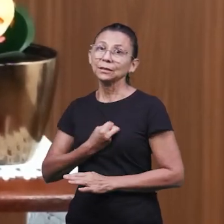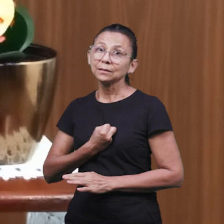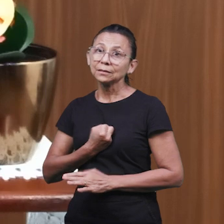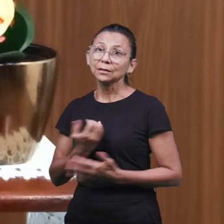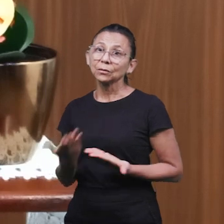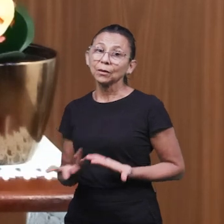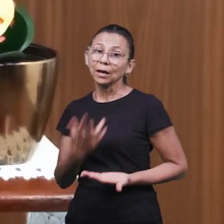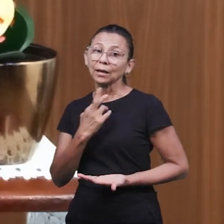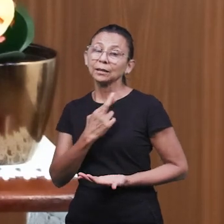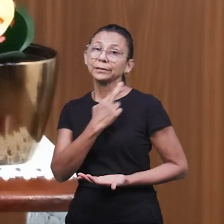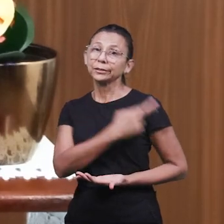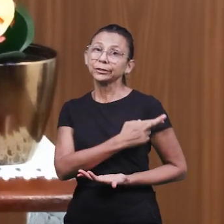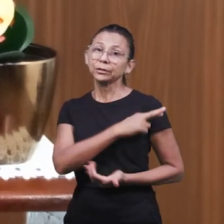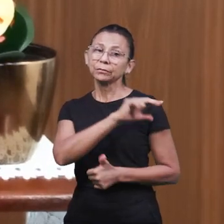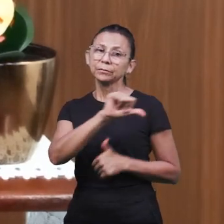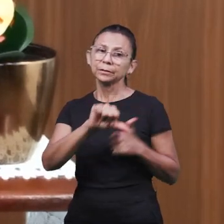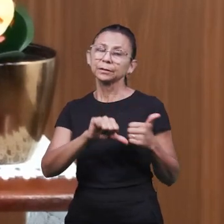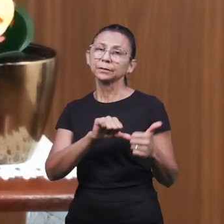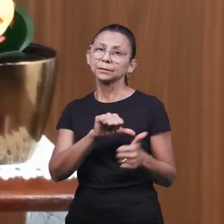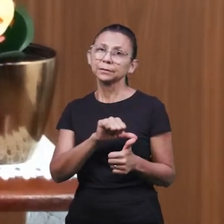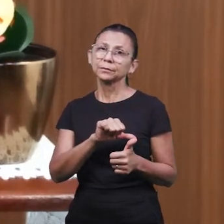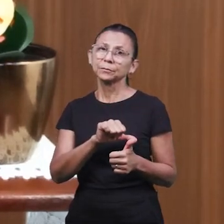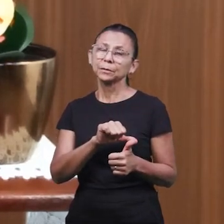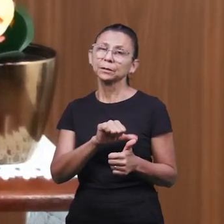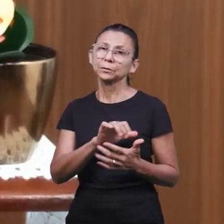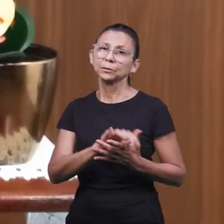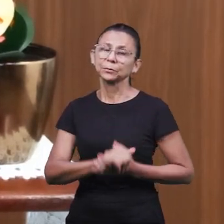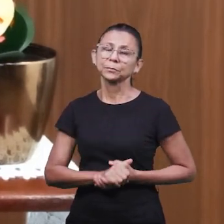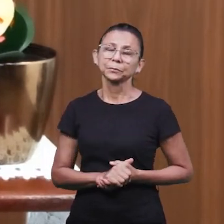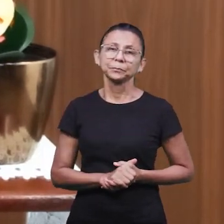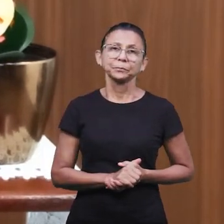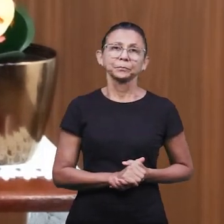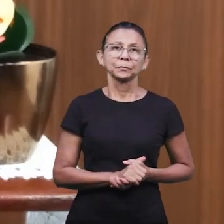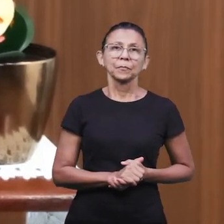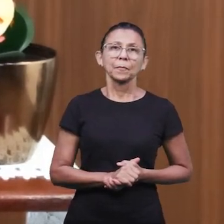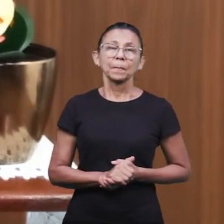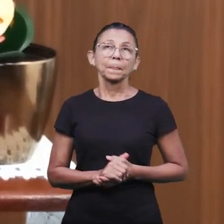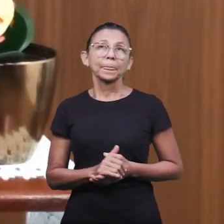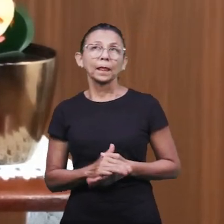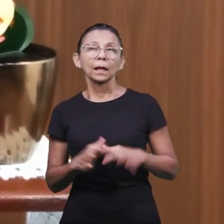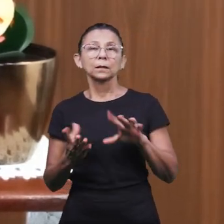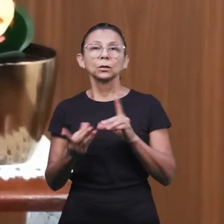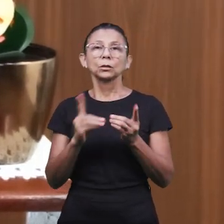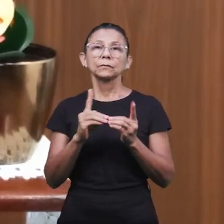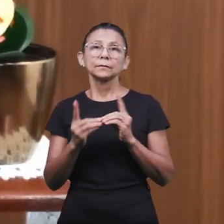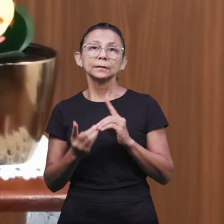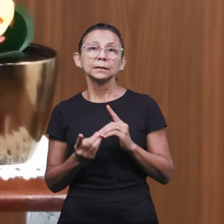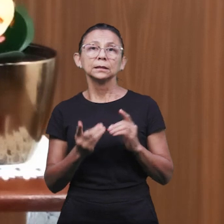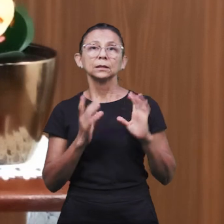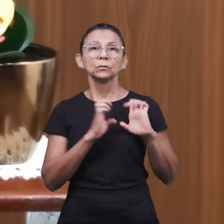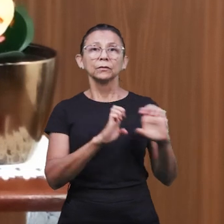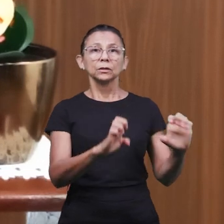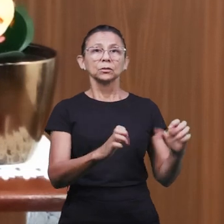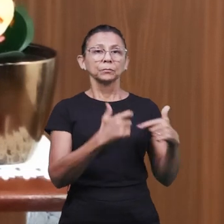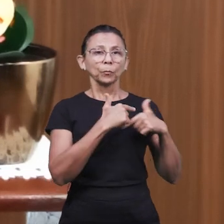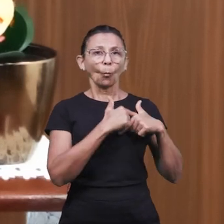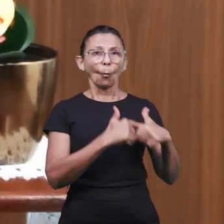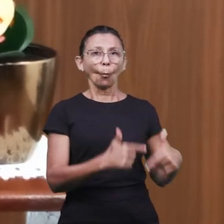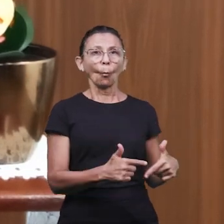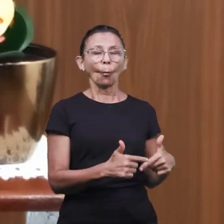algo, tentando transformar, na verdade, o Evangelho em algo vazio.